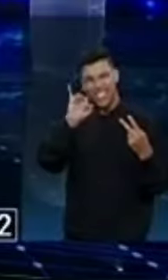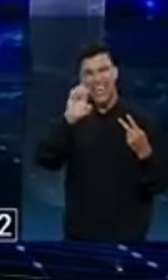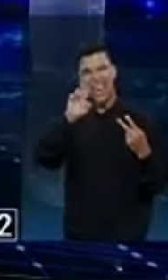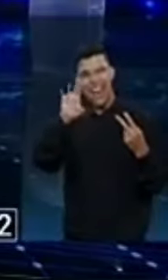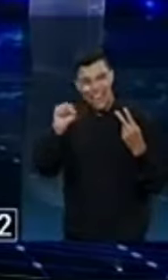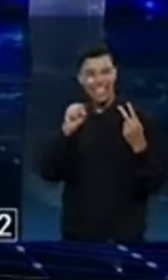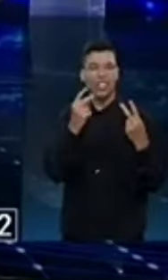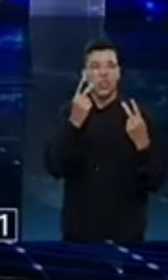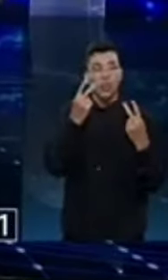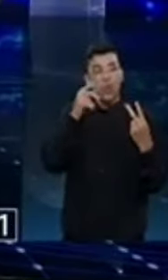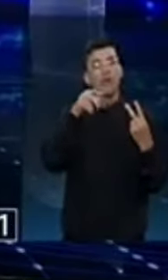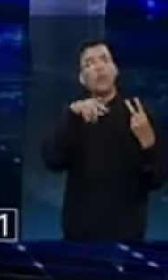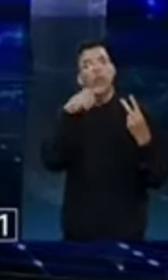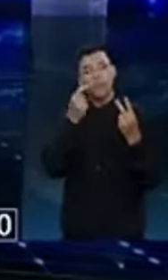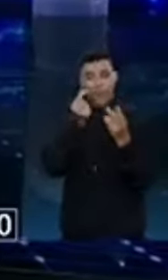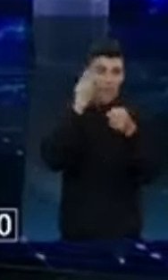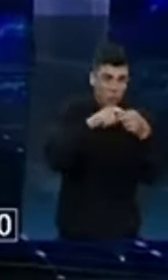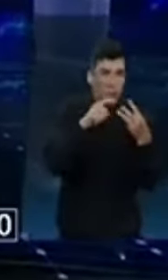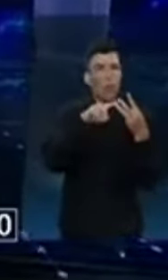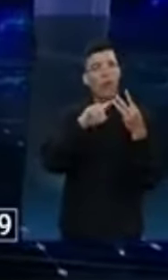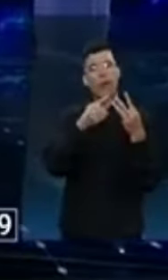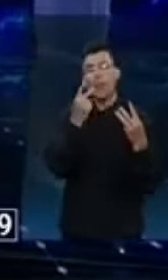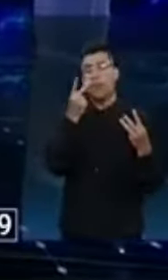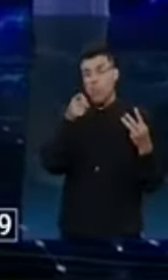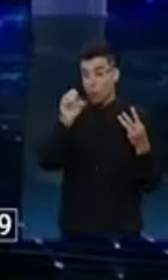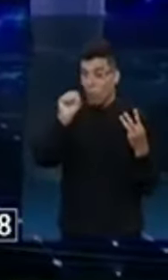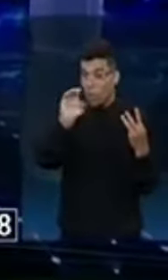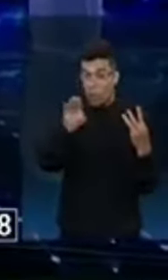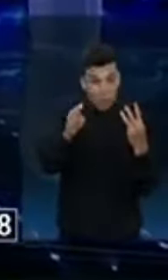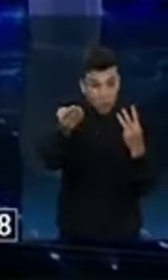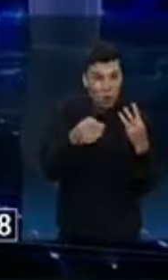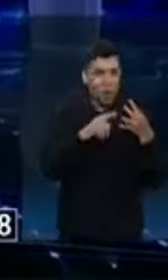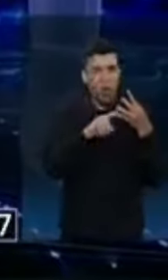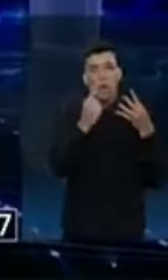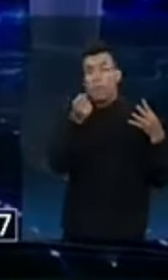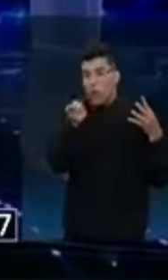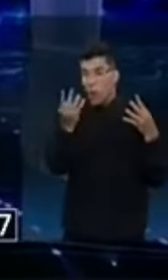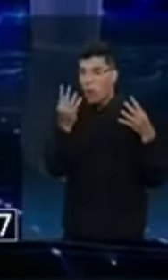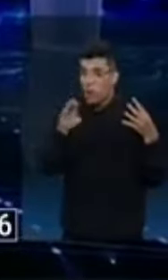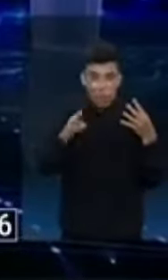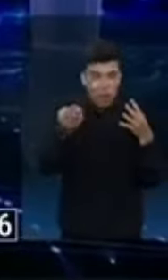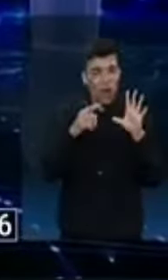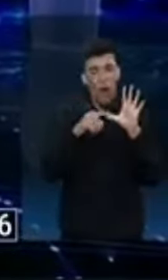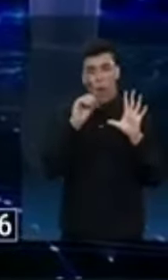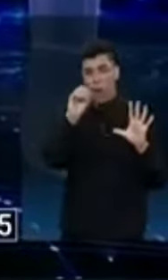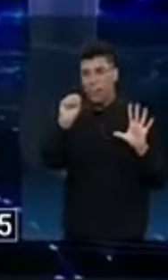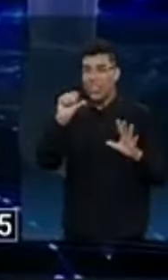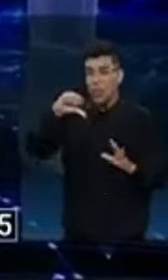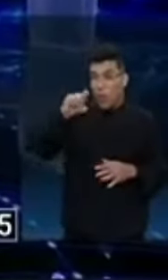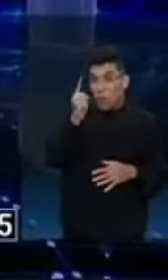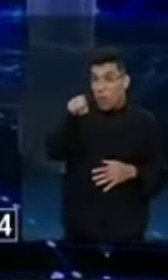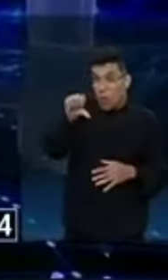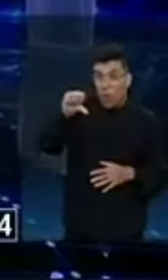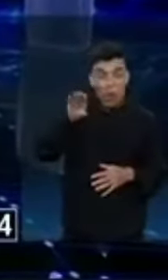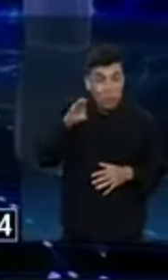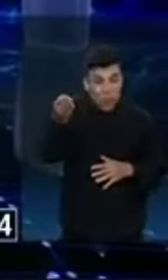Braskem, 2,8 bilhões. Camargo Corrêa, 1,4 bilhão. OAS, 1,9